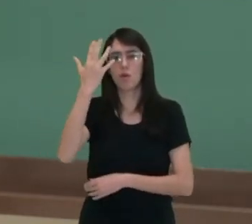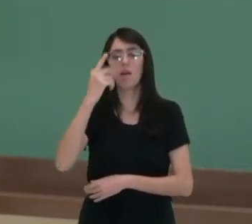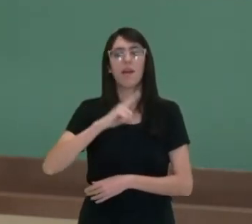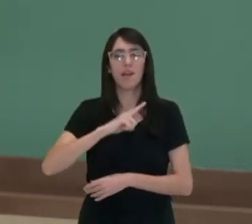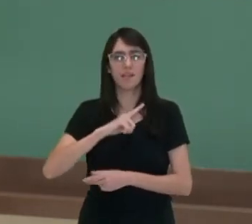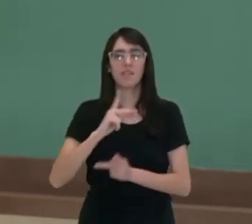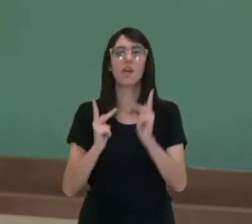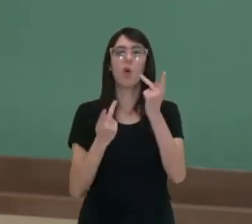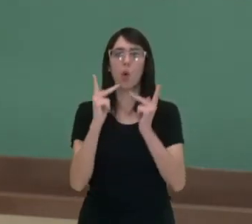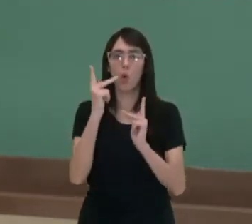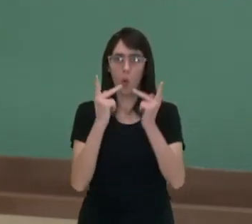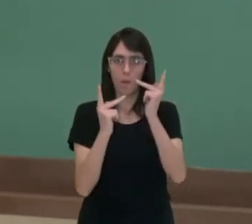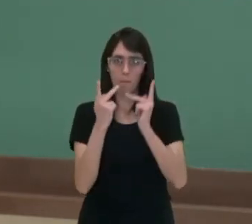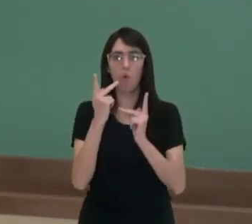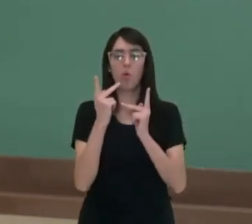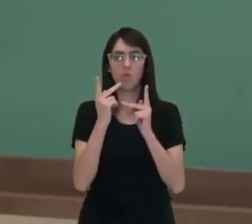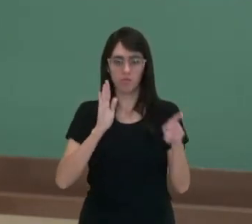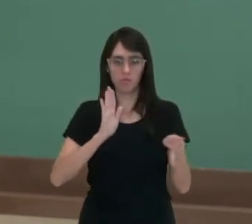hormônio do crescimento,